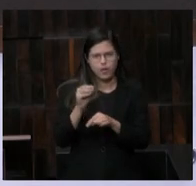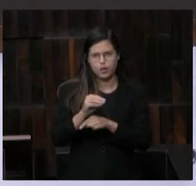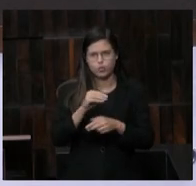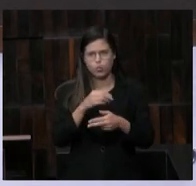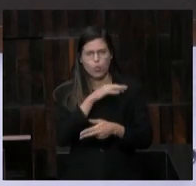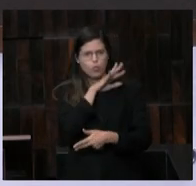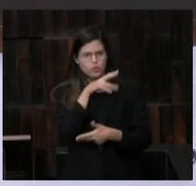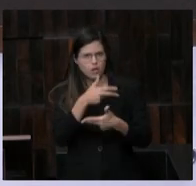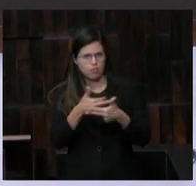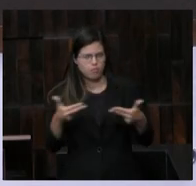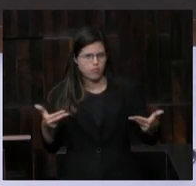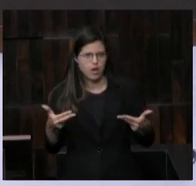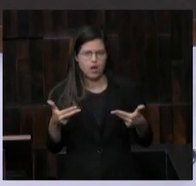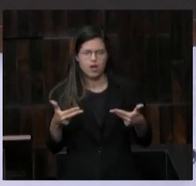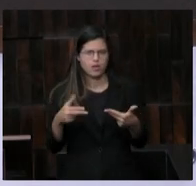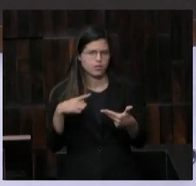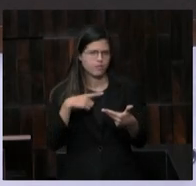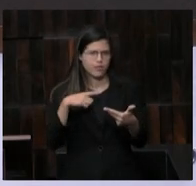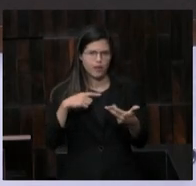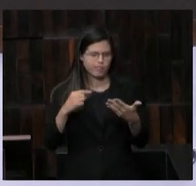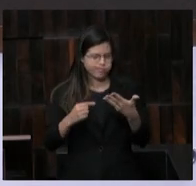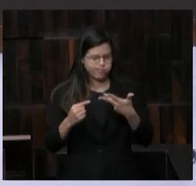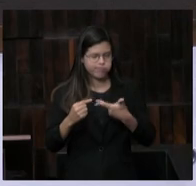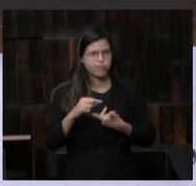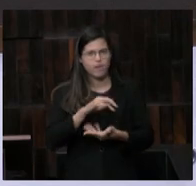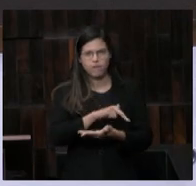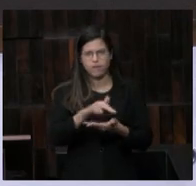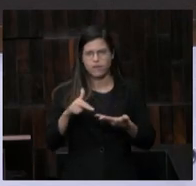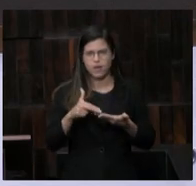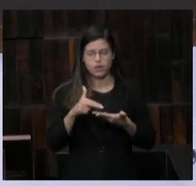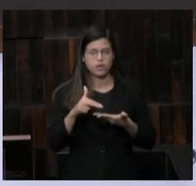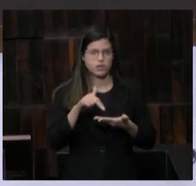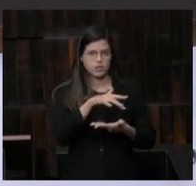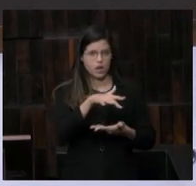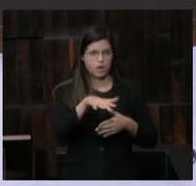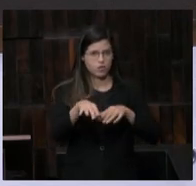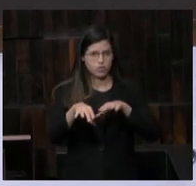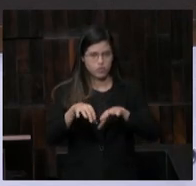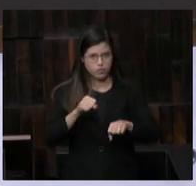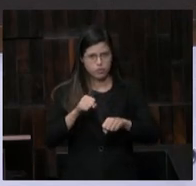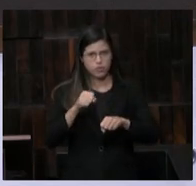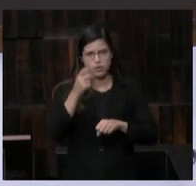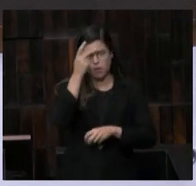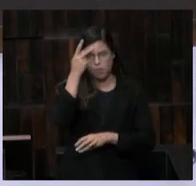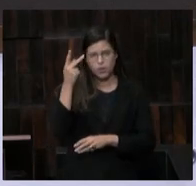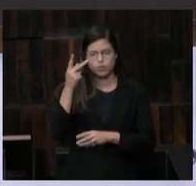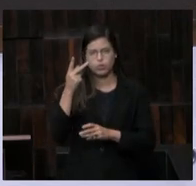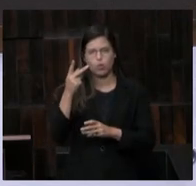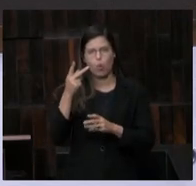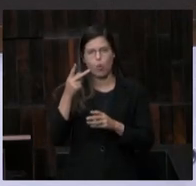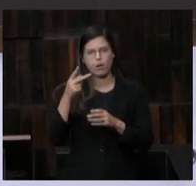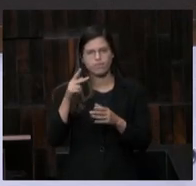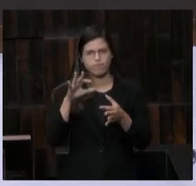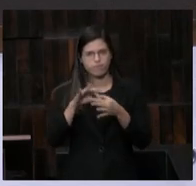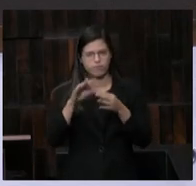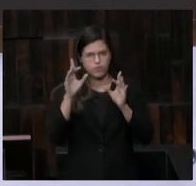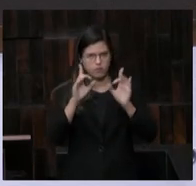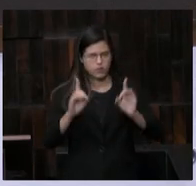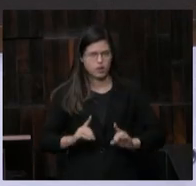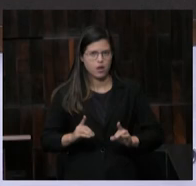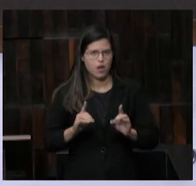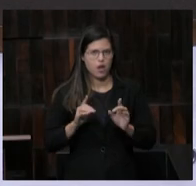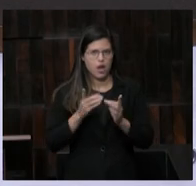animais. Então, a gente tem um portfólio diverso para essa formação das pessoas com deficiência que vão ser atendidas também no nosso centro